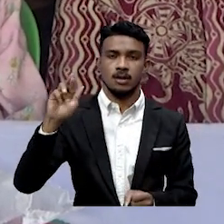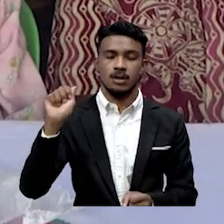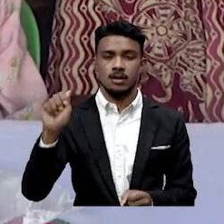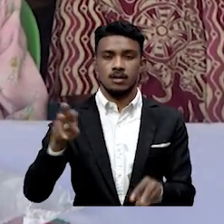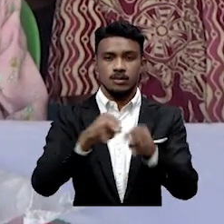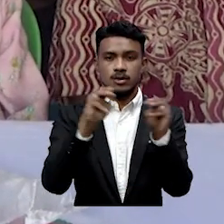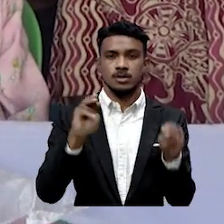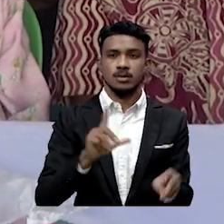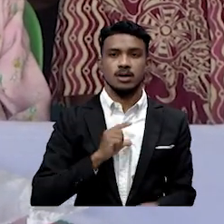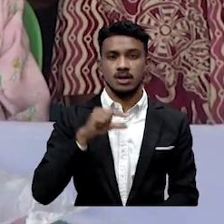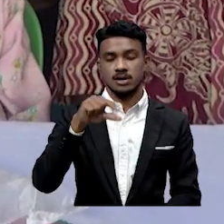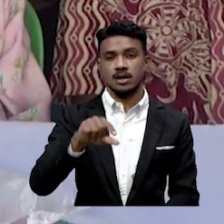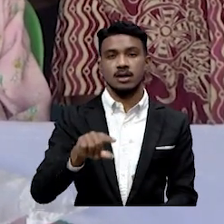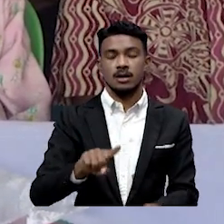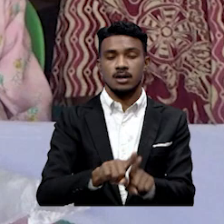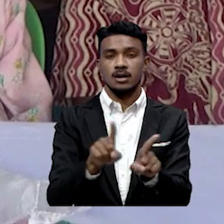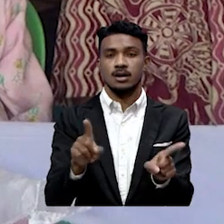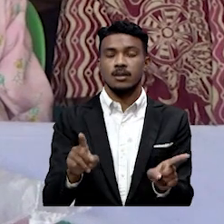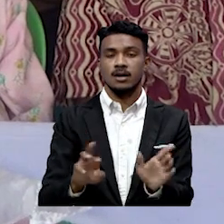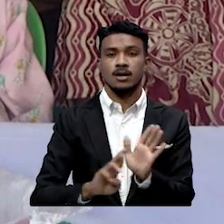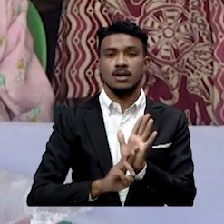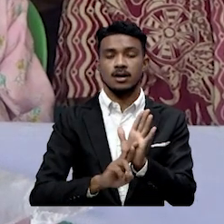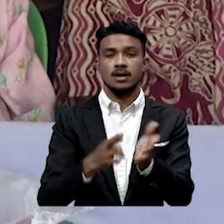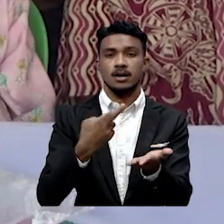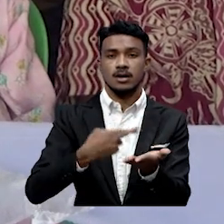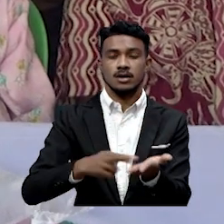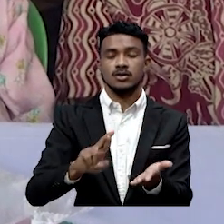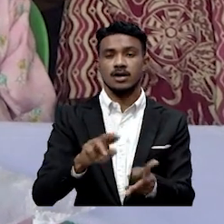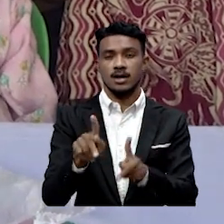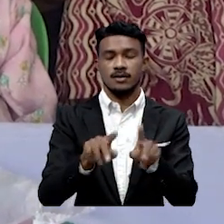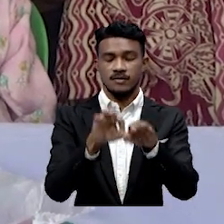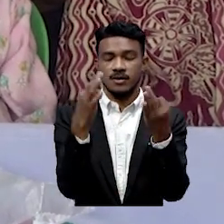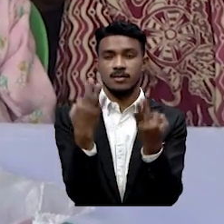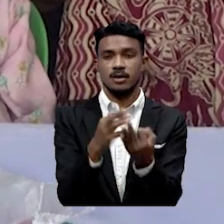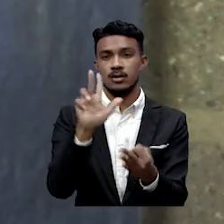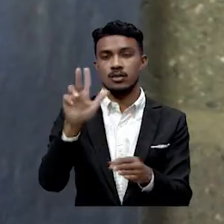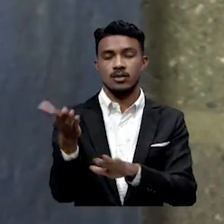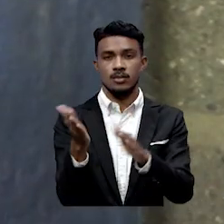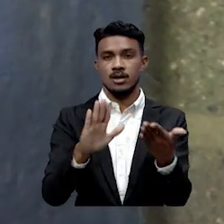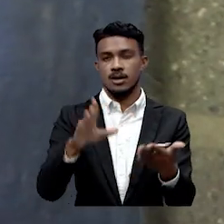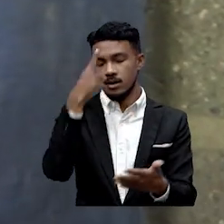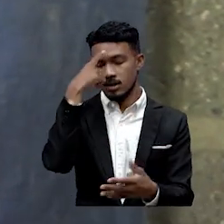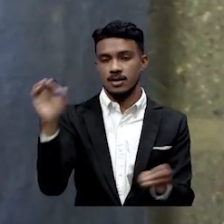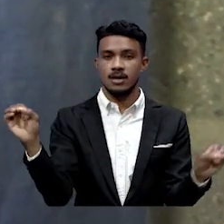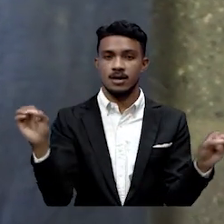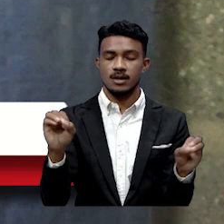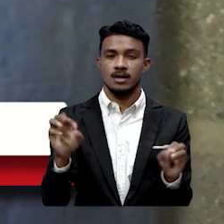Likisa. Nebe resulta a minha família na entolo mate tan laia razão. Caso nelos foi